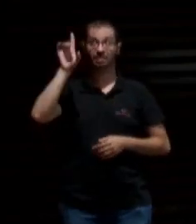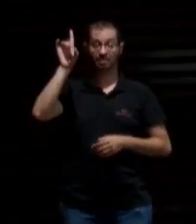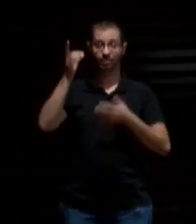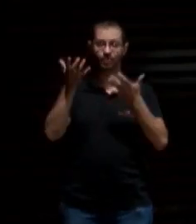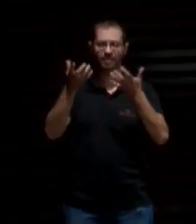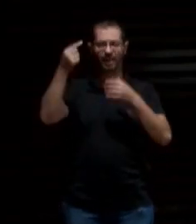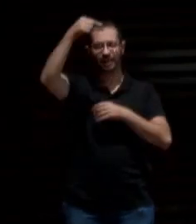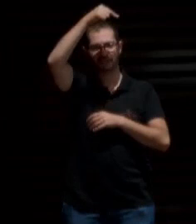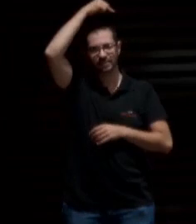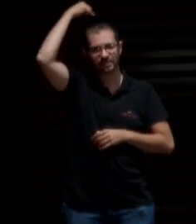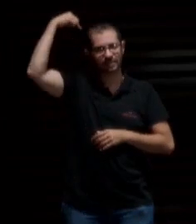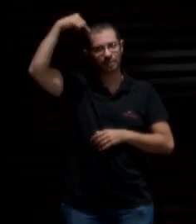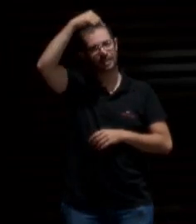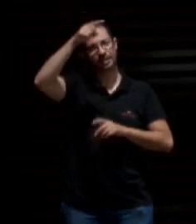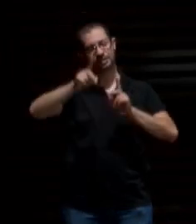povo.